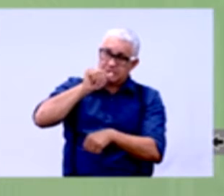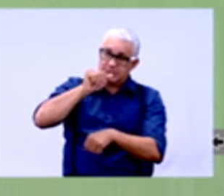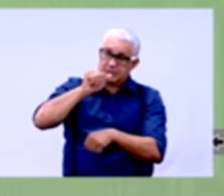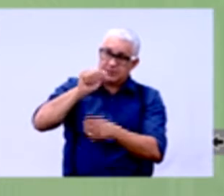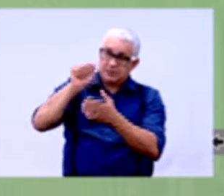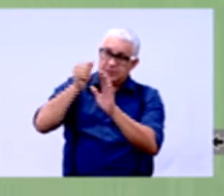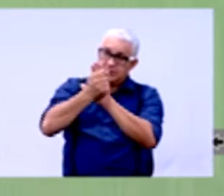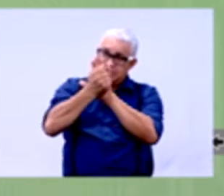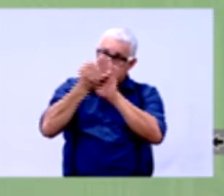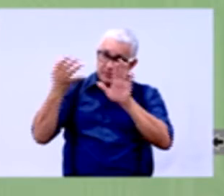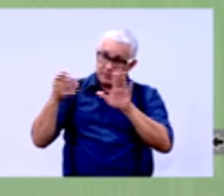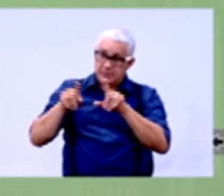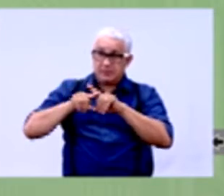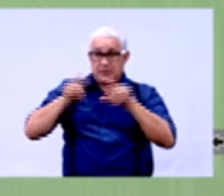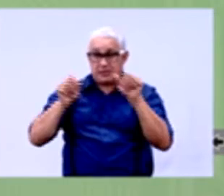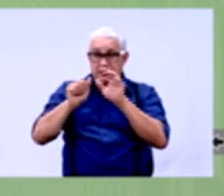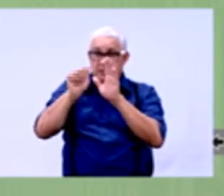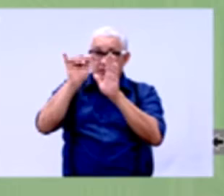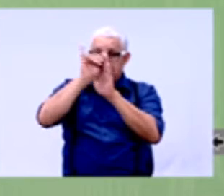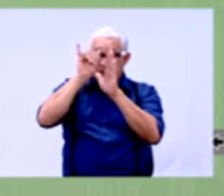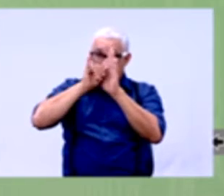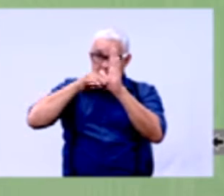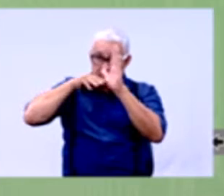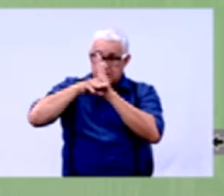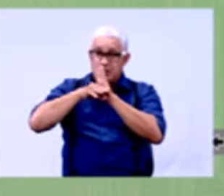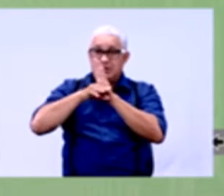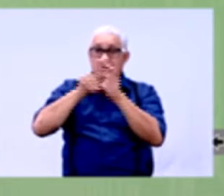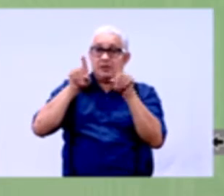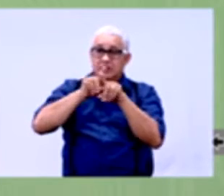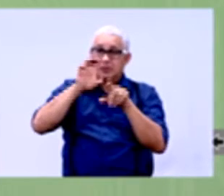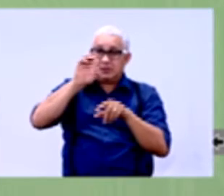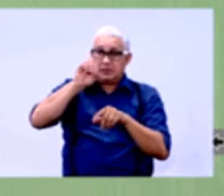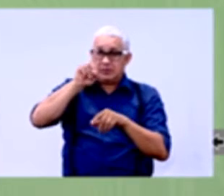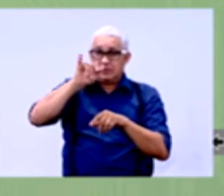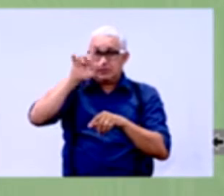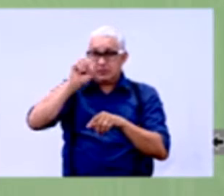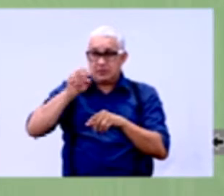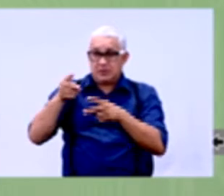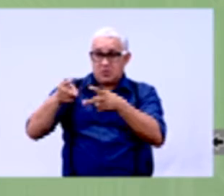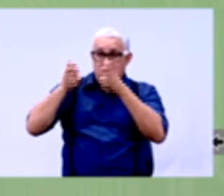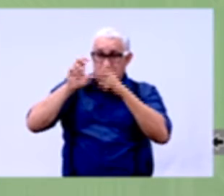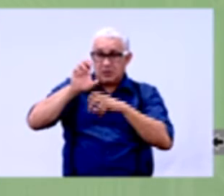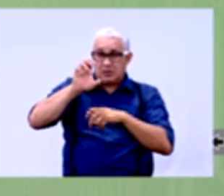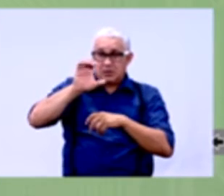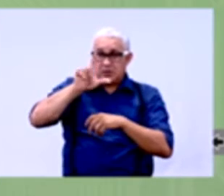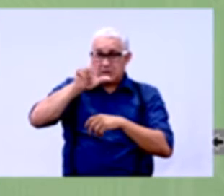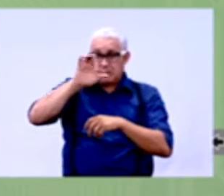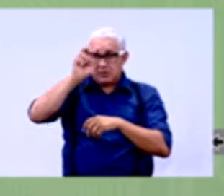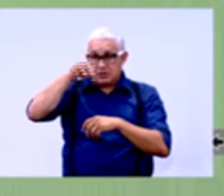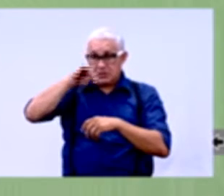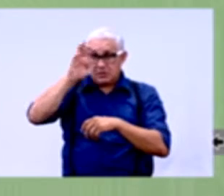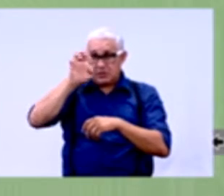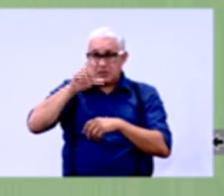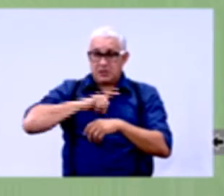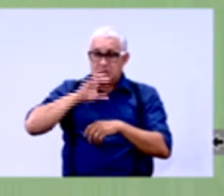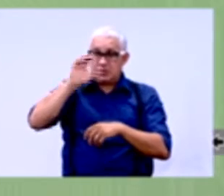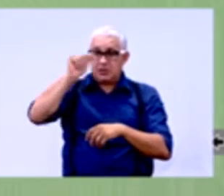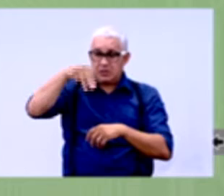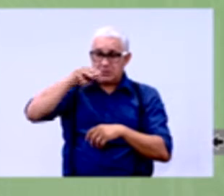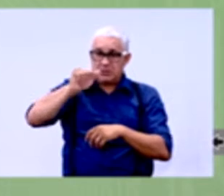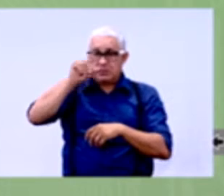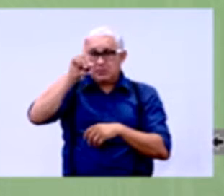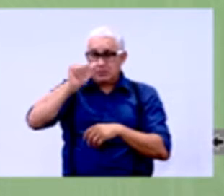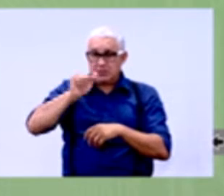a implementação, o código do identifica cliente, ele está na camada